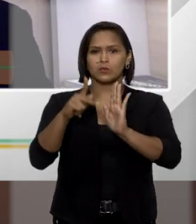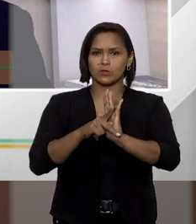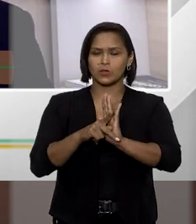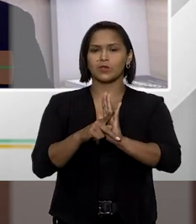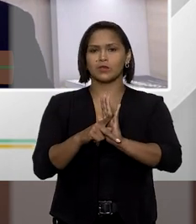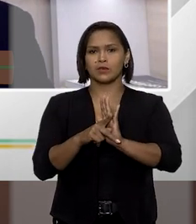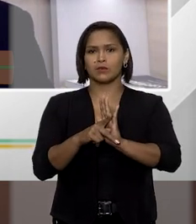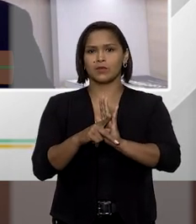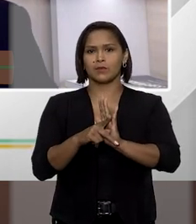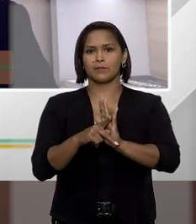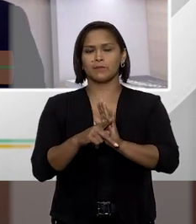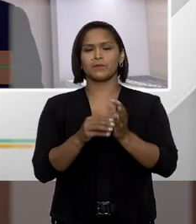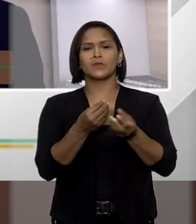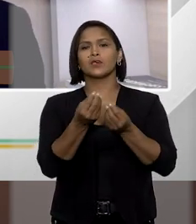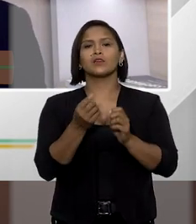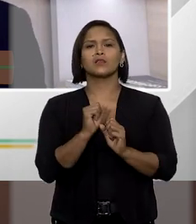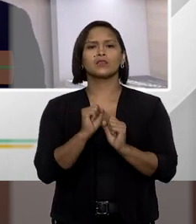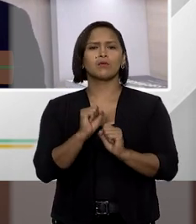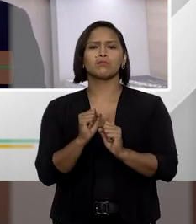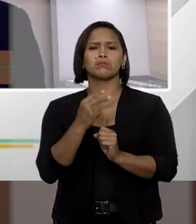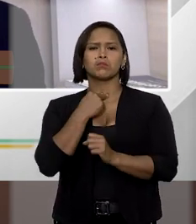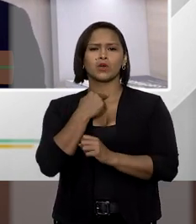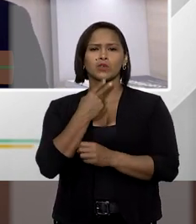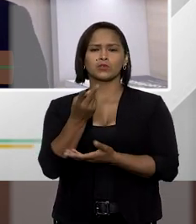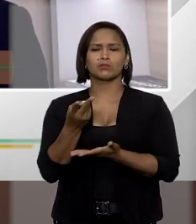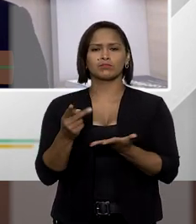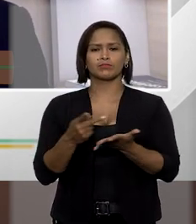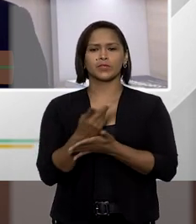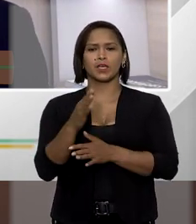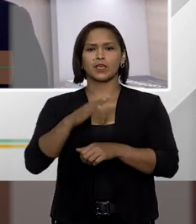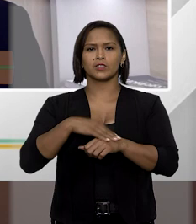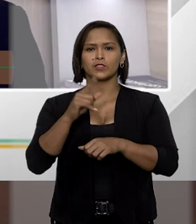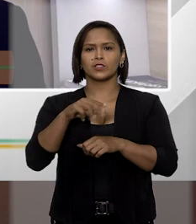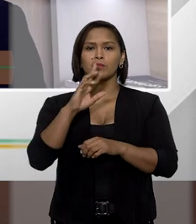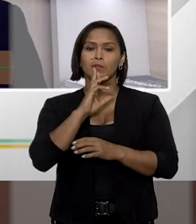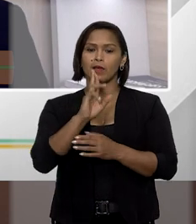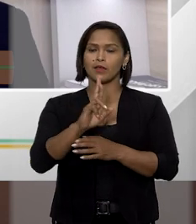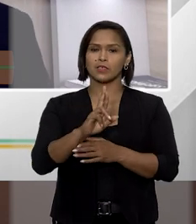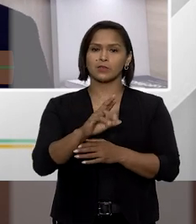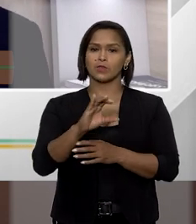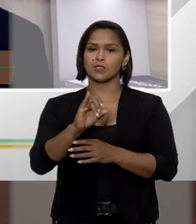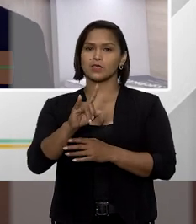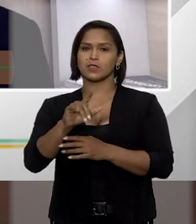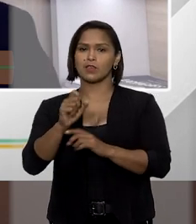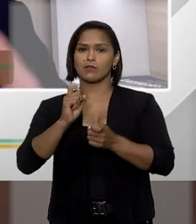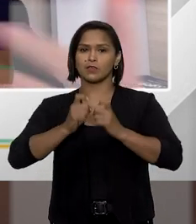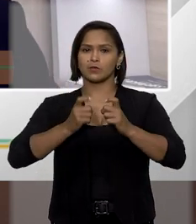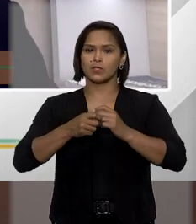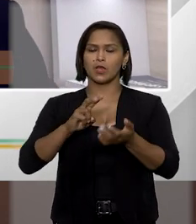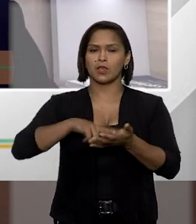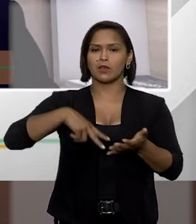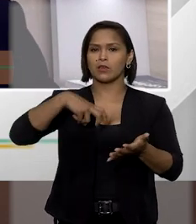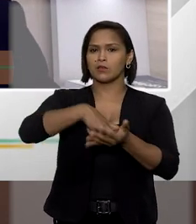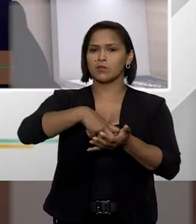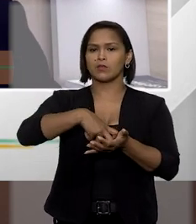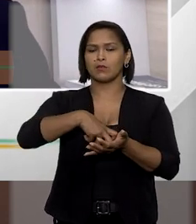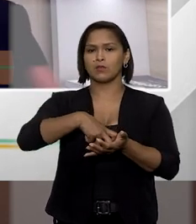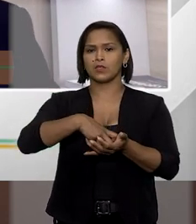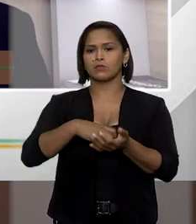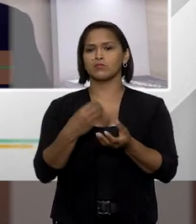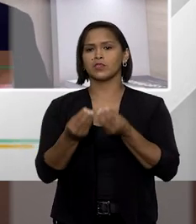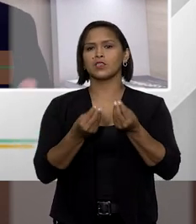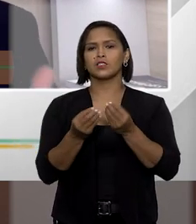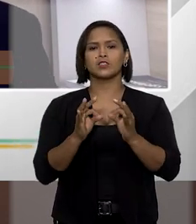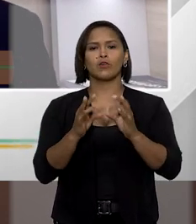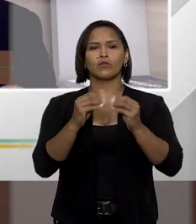de integridade, eu não posso, eventualmente, ser chamado a responder civil, administrativa, criminalmente,